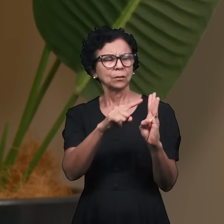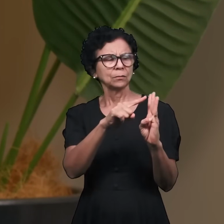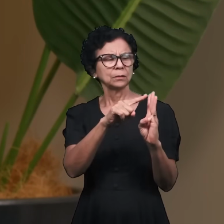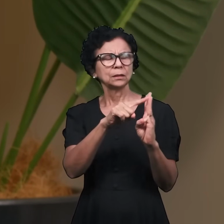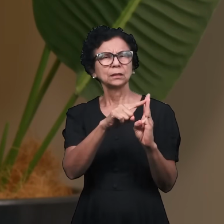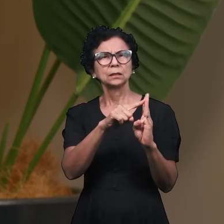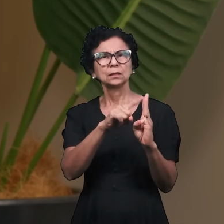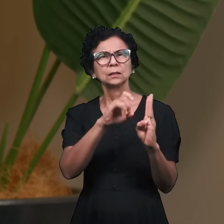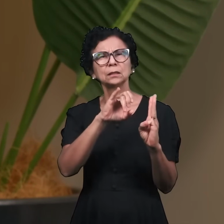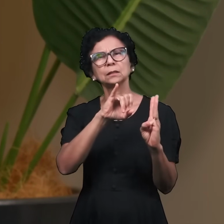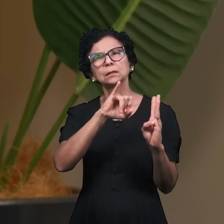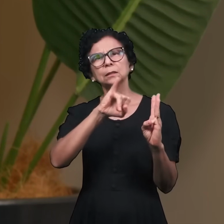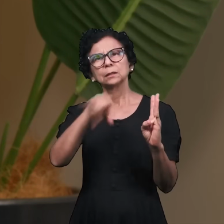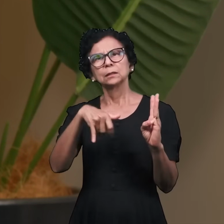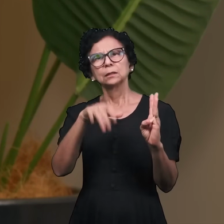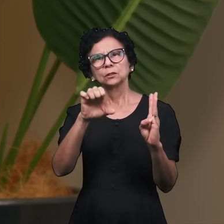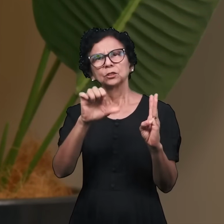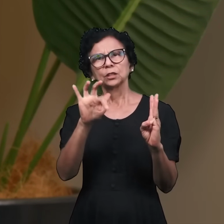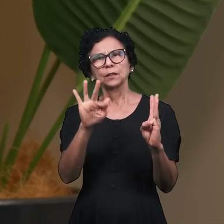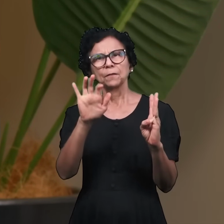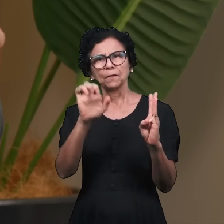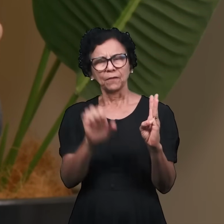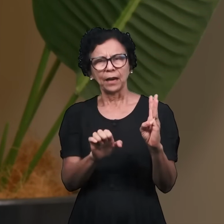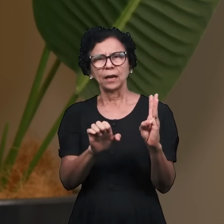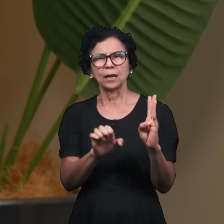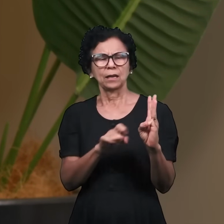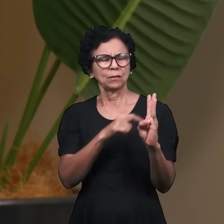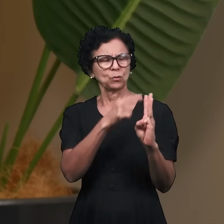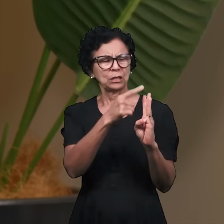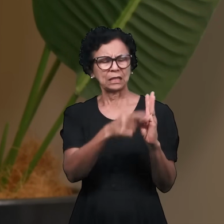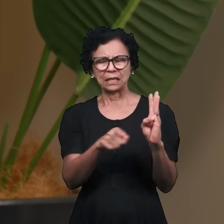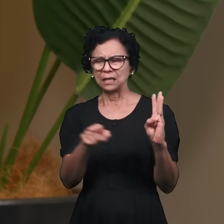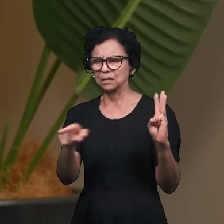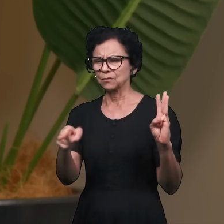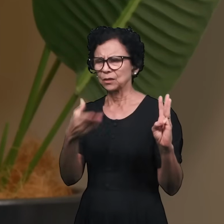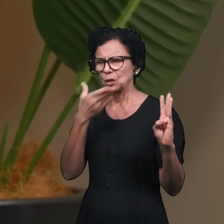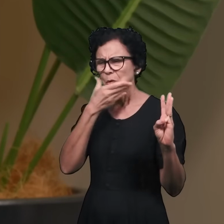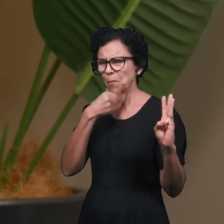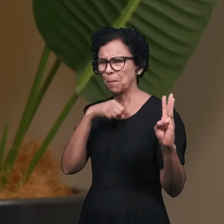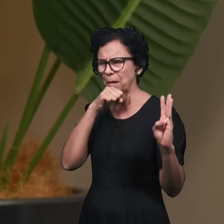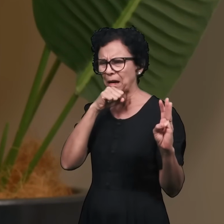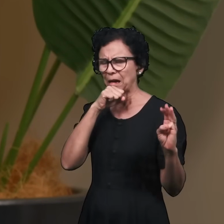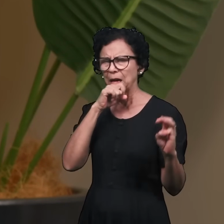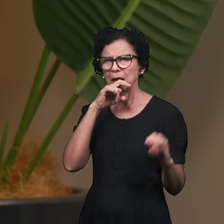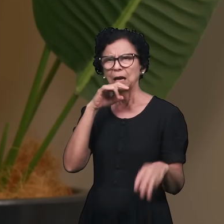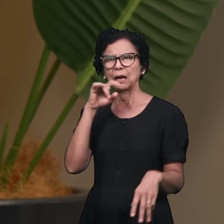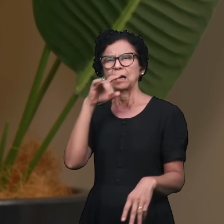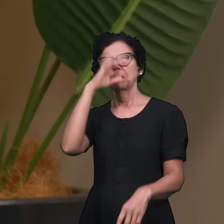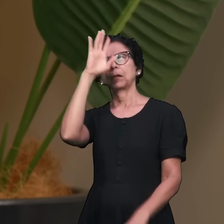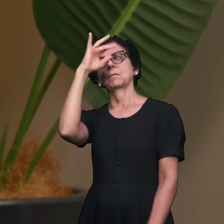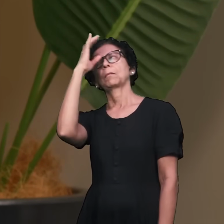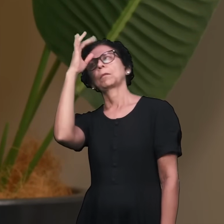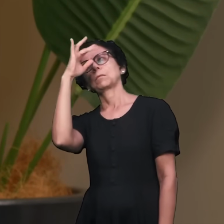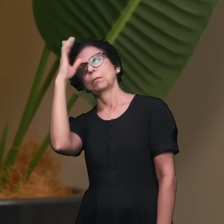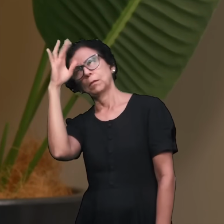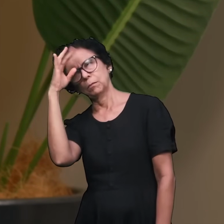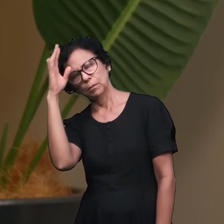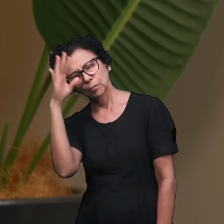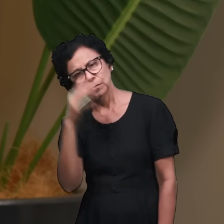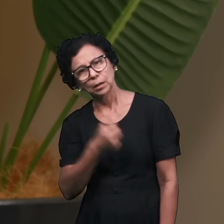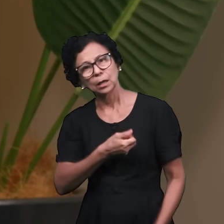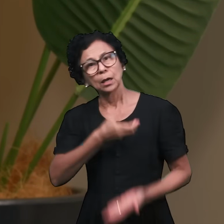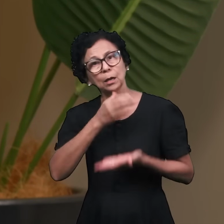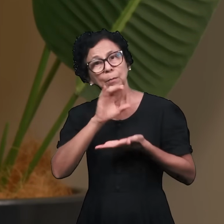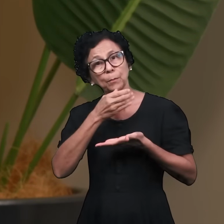situação, o pai estava embriagado, numa situação se expondo, ele veio,